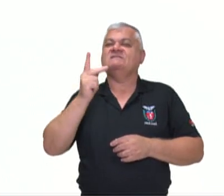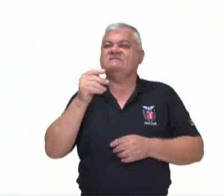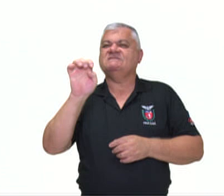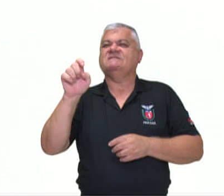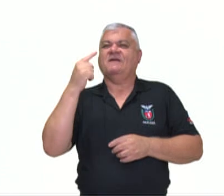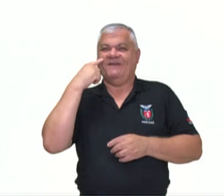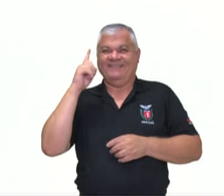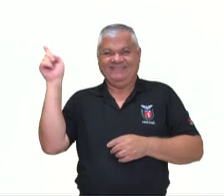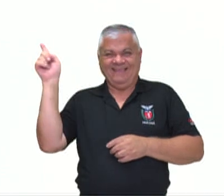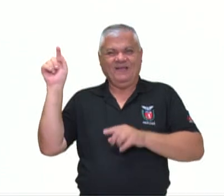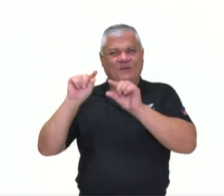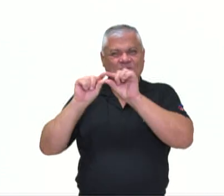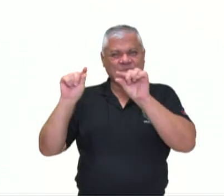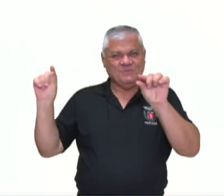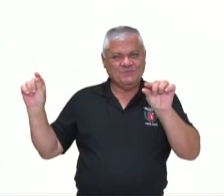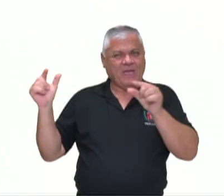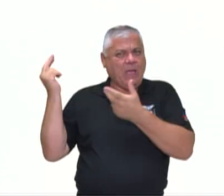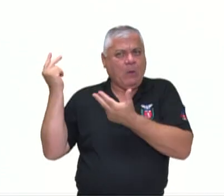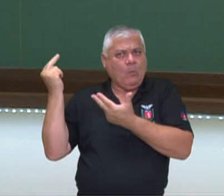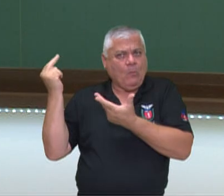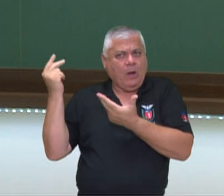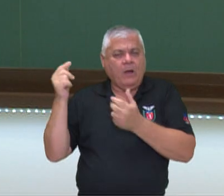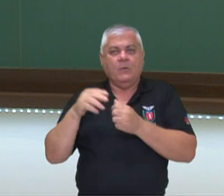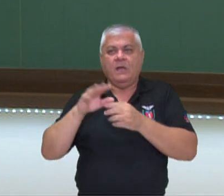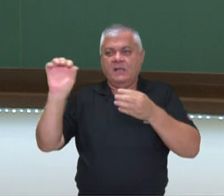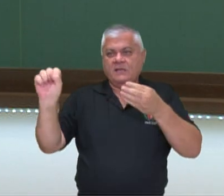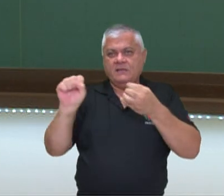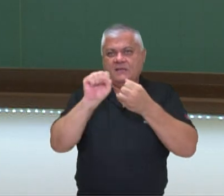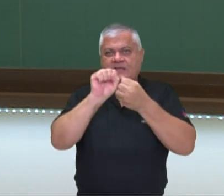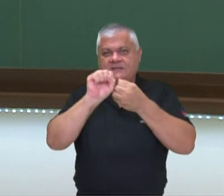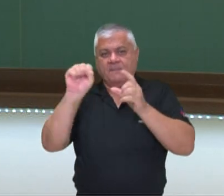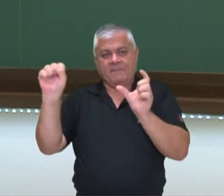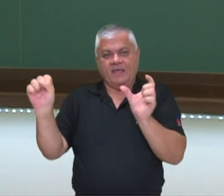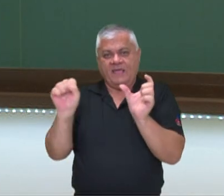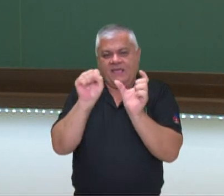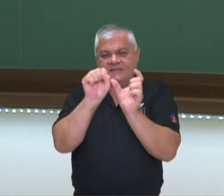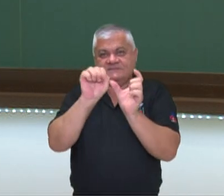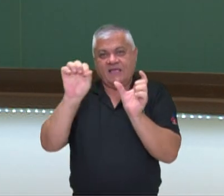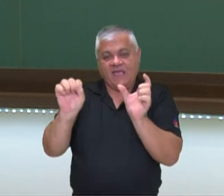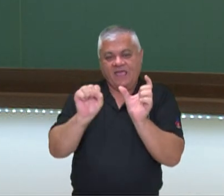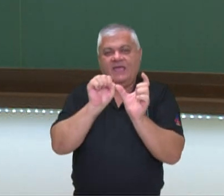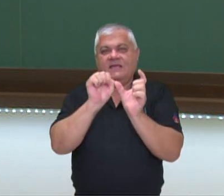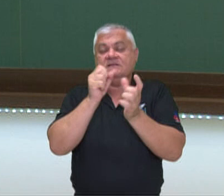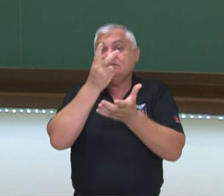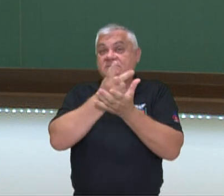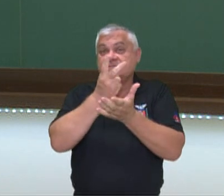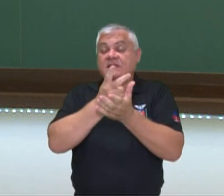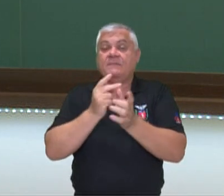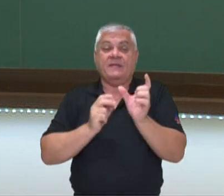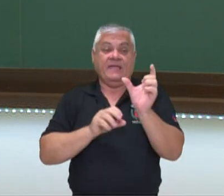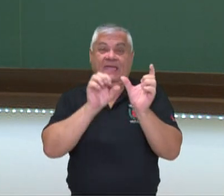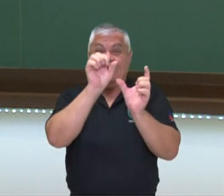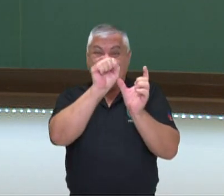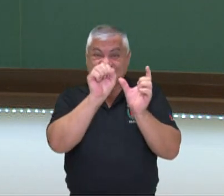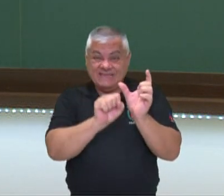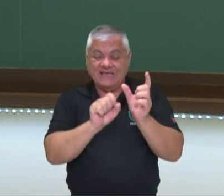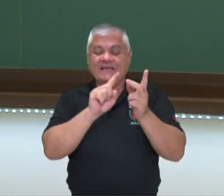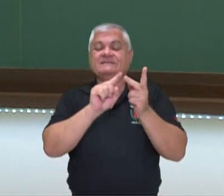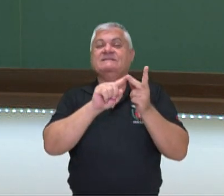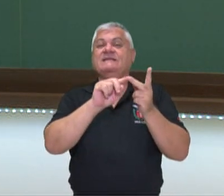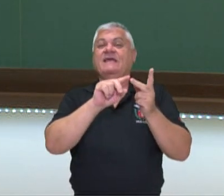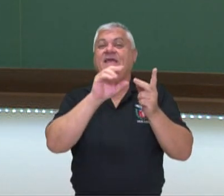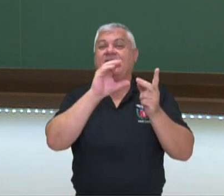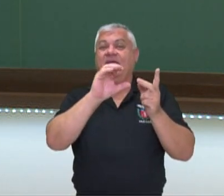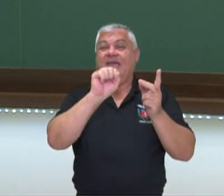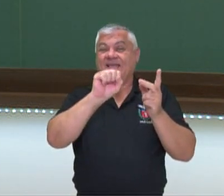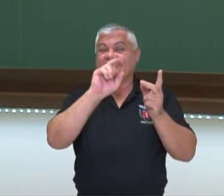fixes, go, goes. Então, lembrando que todas as vezes que nós tivemos dois S's, SH, CH,